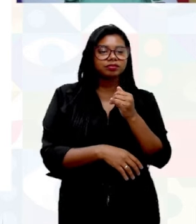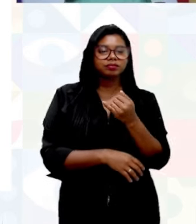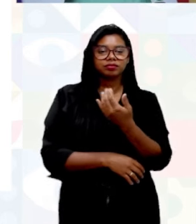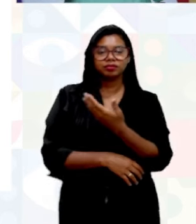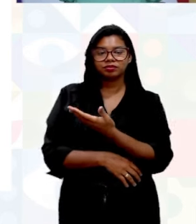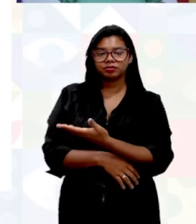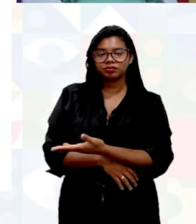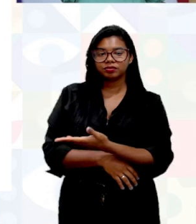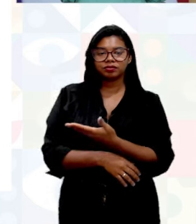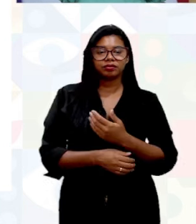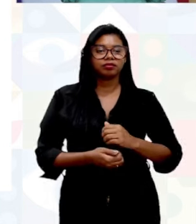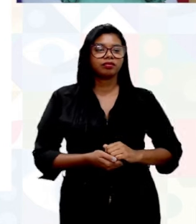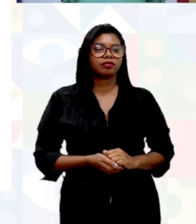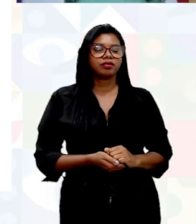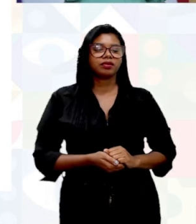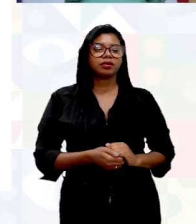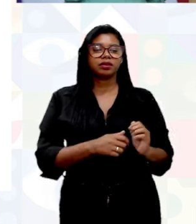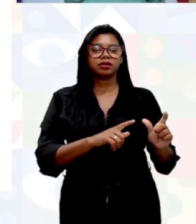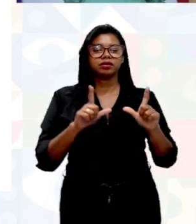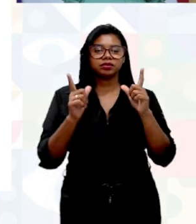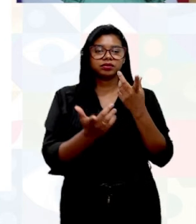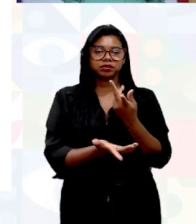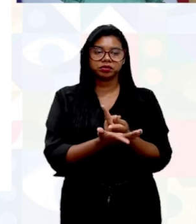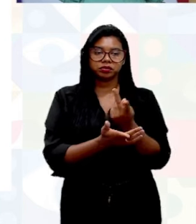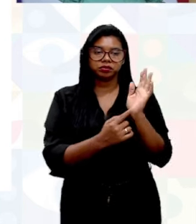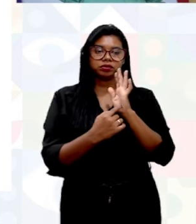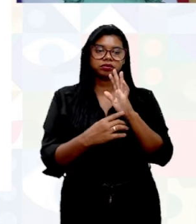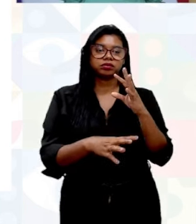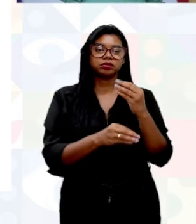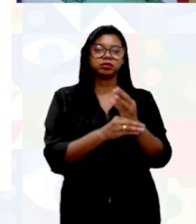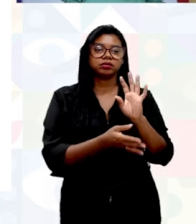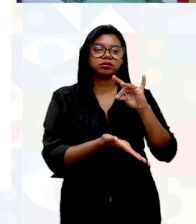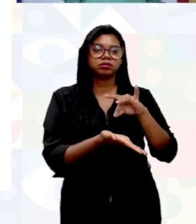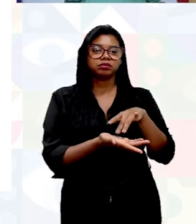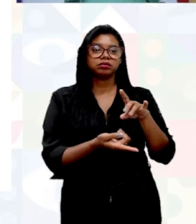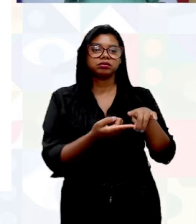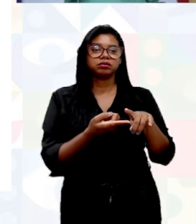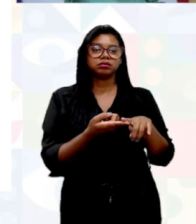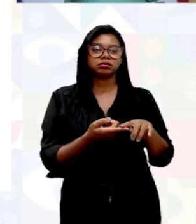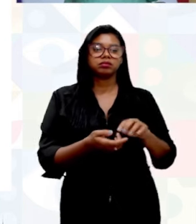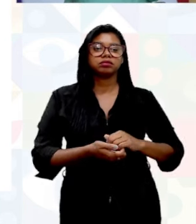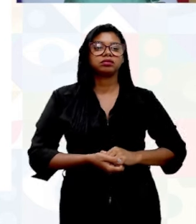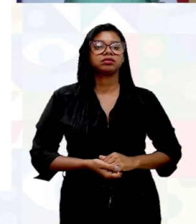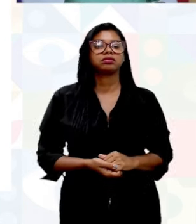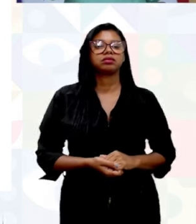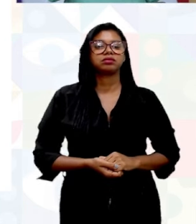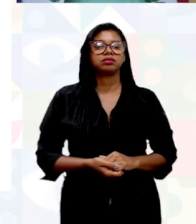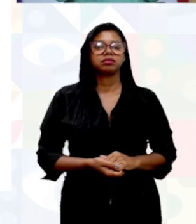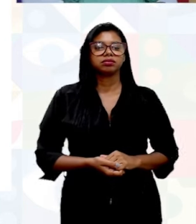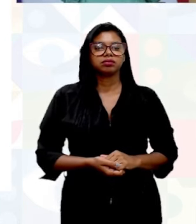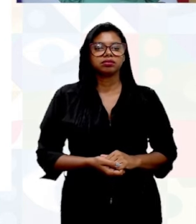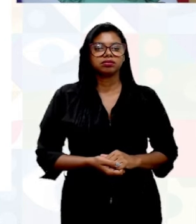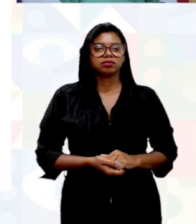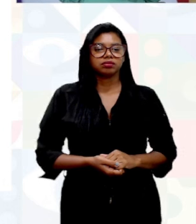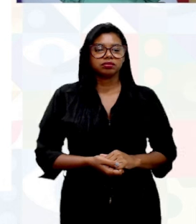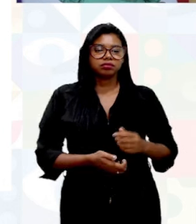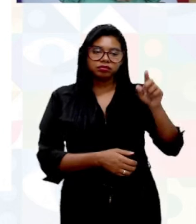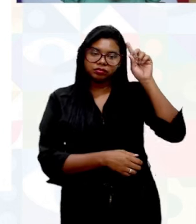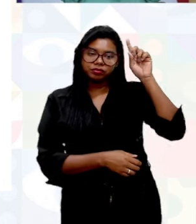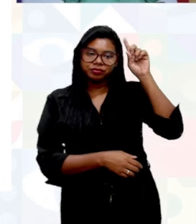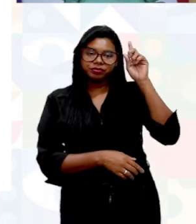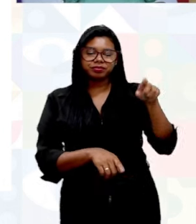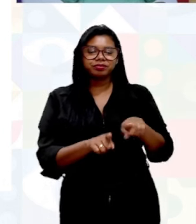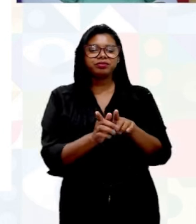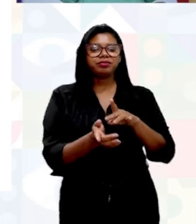habituado com aquele cenário atual, tá? Então, esse cenário realista é aquele que já é comumente realizado no seu dia a dia,